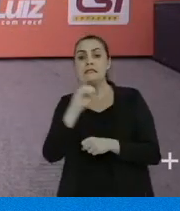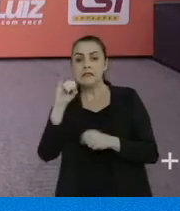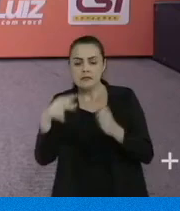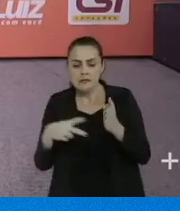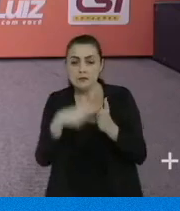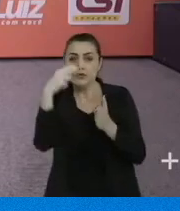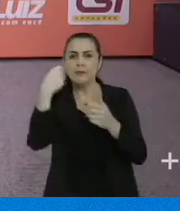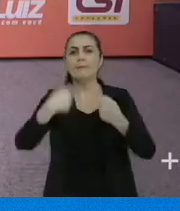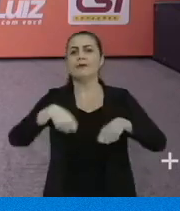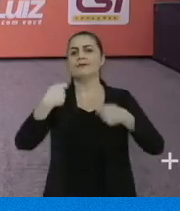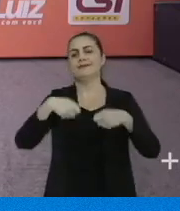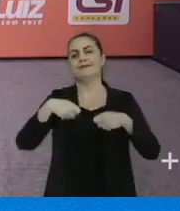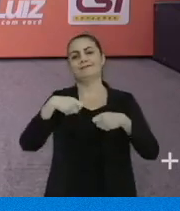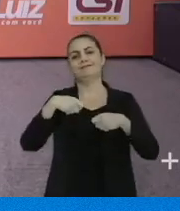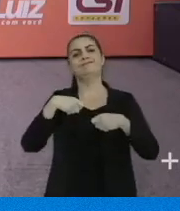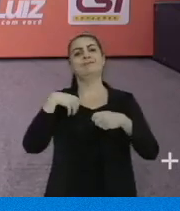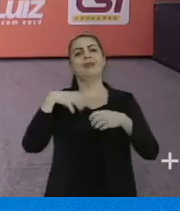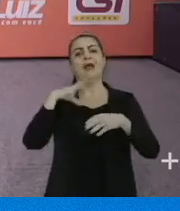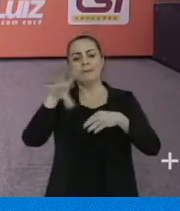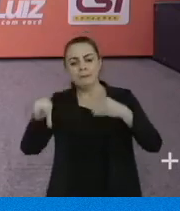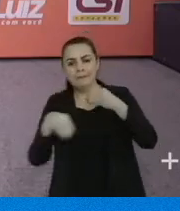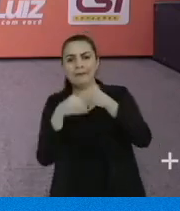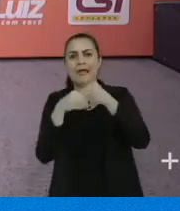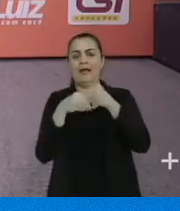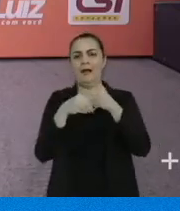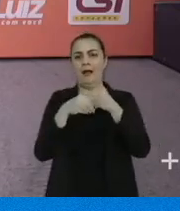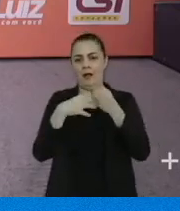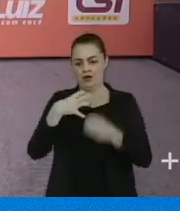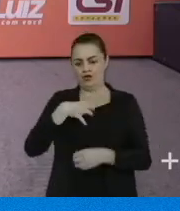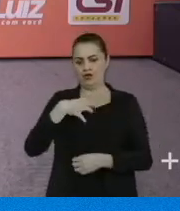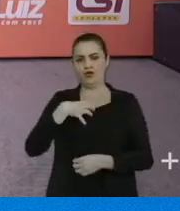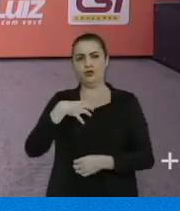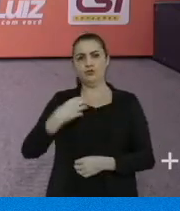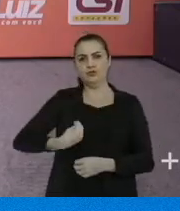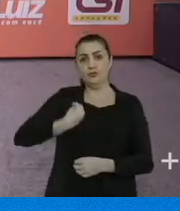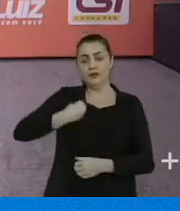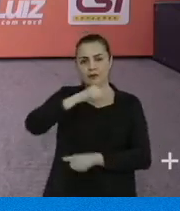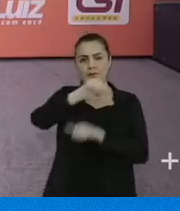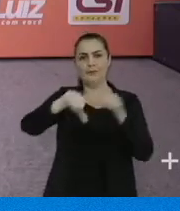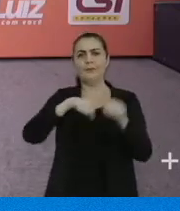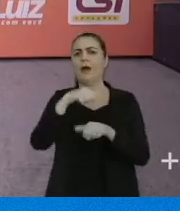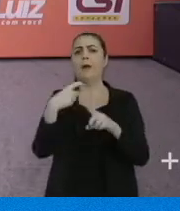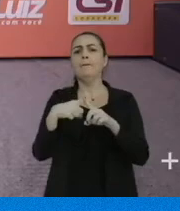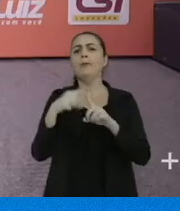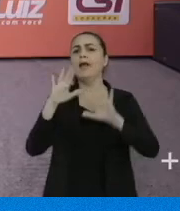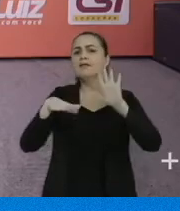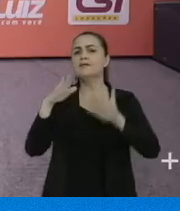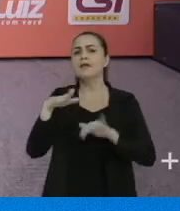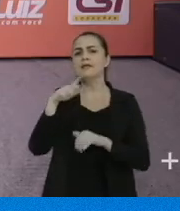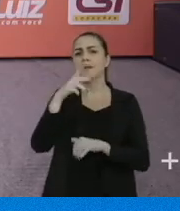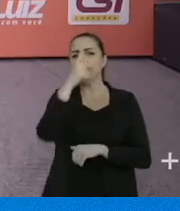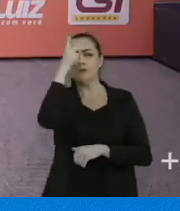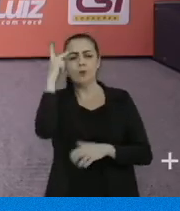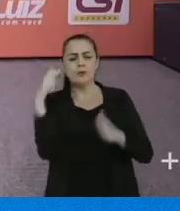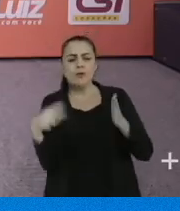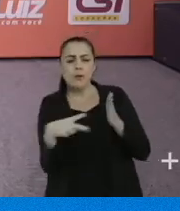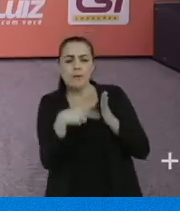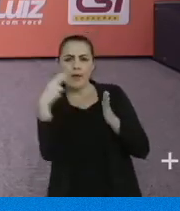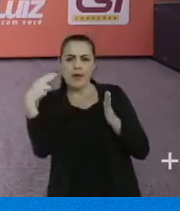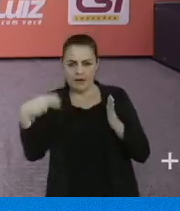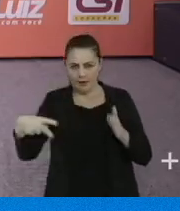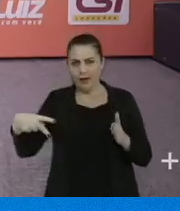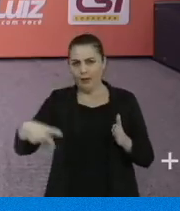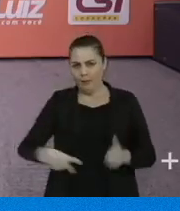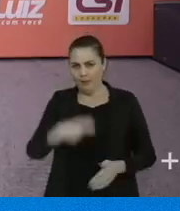vida. Por que a gente vê muito paciente operar e depois engordar? Porque ele opera, mas depois ele continua com o hábito alimentar